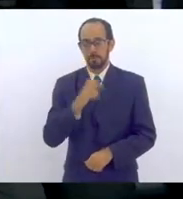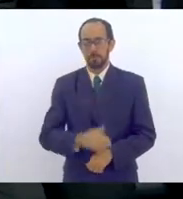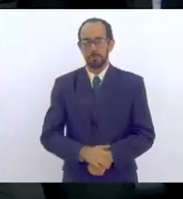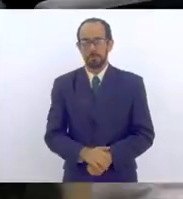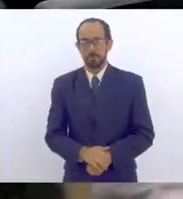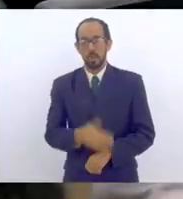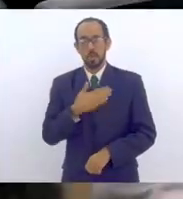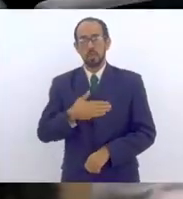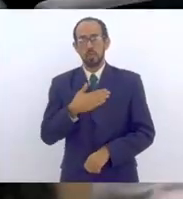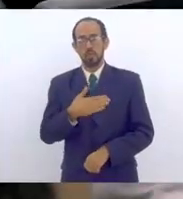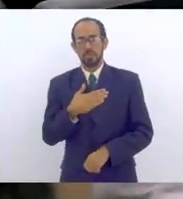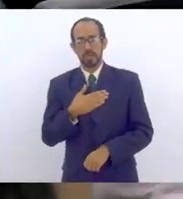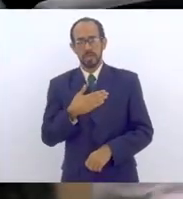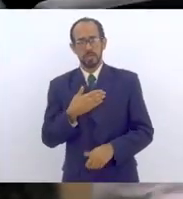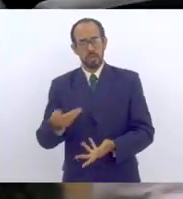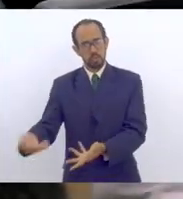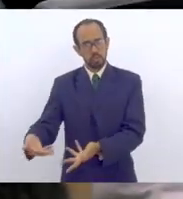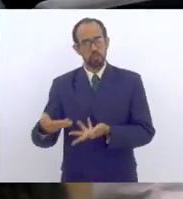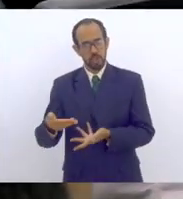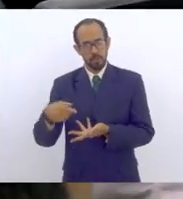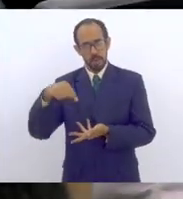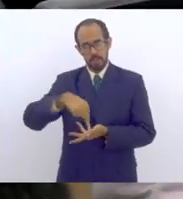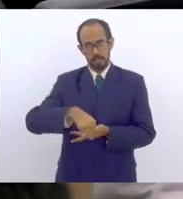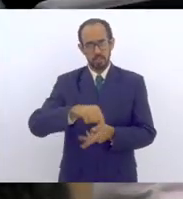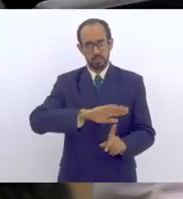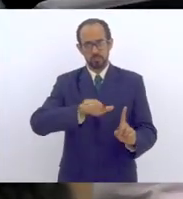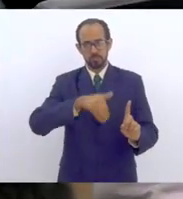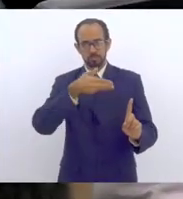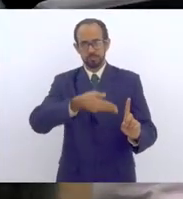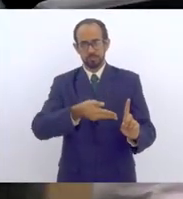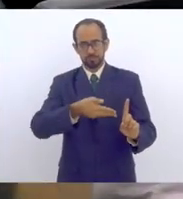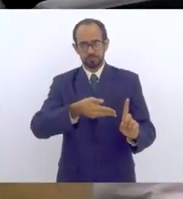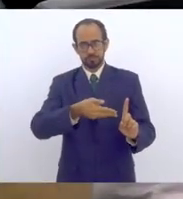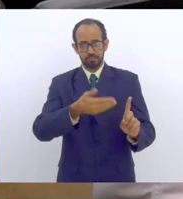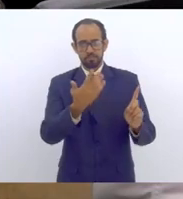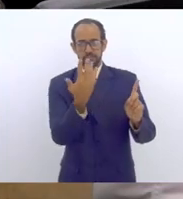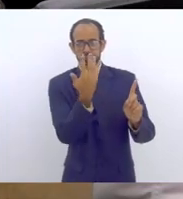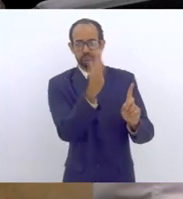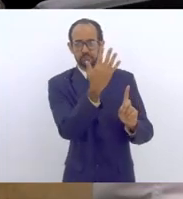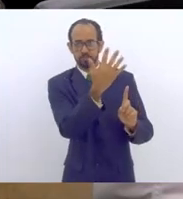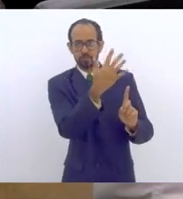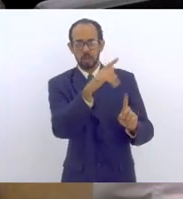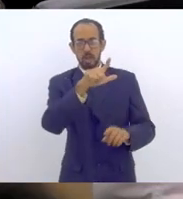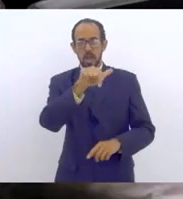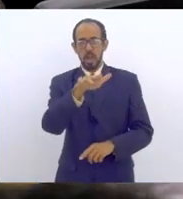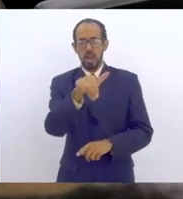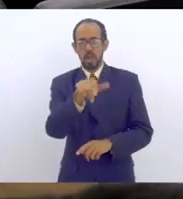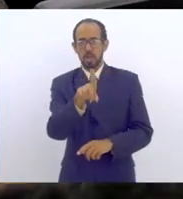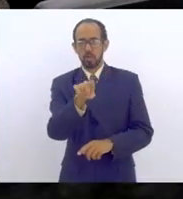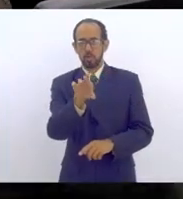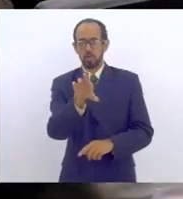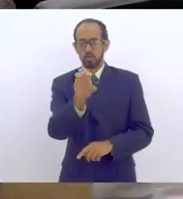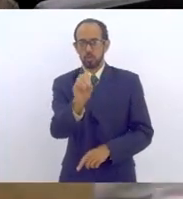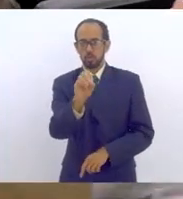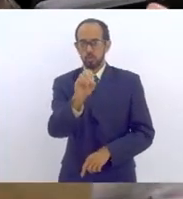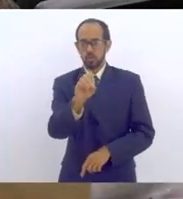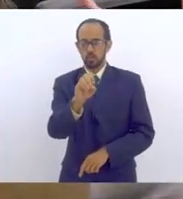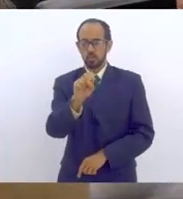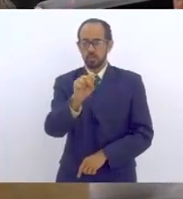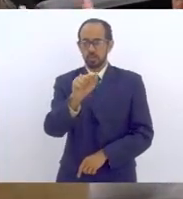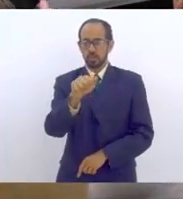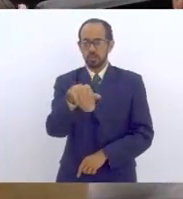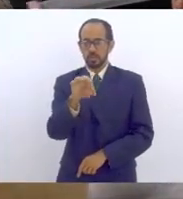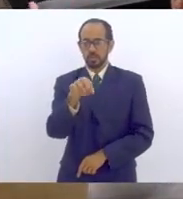eu queria começar aqui chamar os homenageados chamar aqui para Moção de aplausos o Leandro Santana Cadê Leandro tá aqui vai